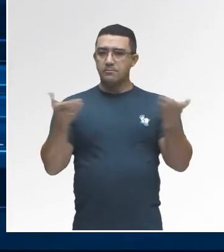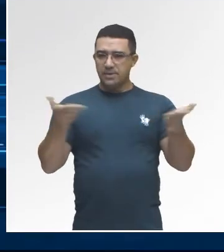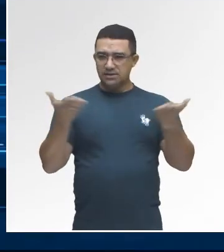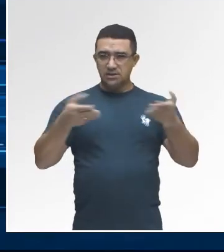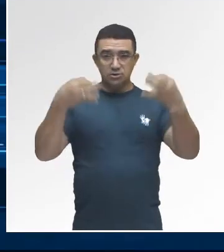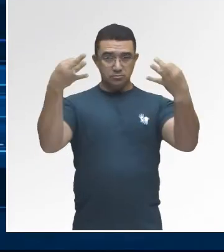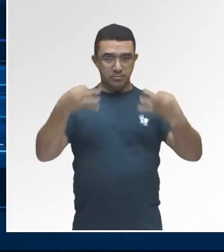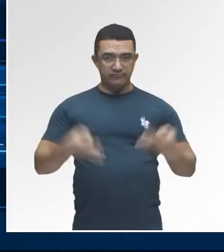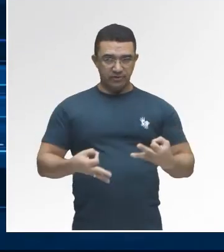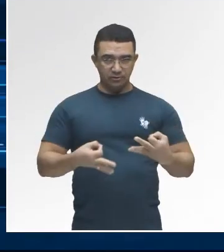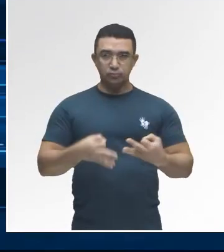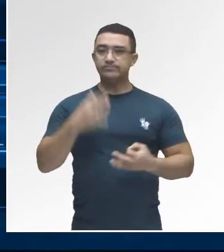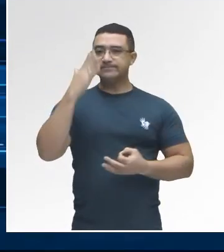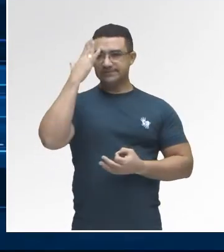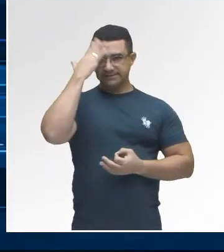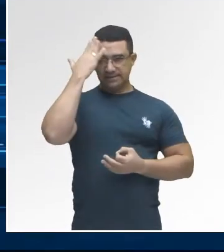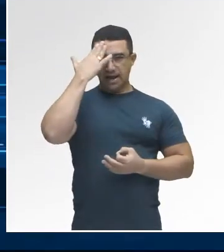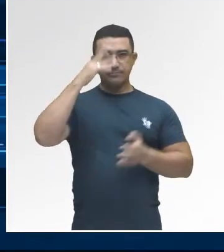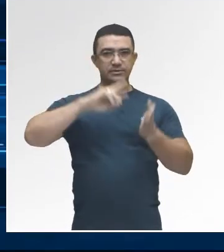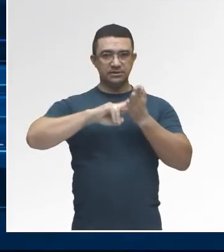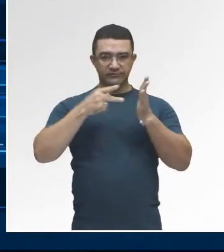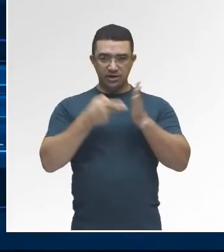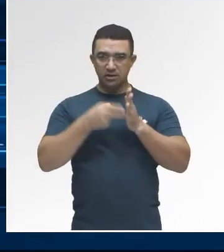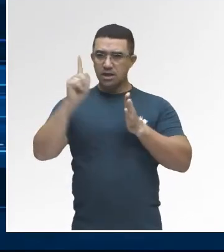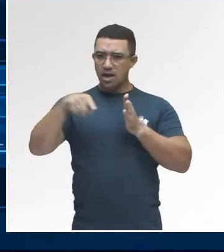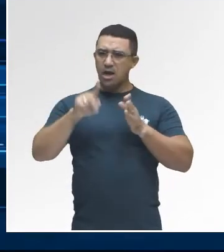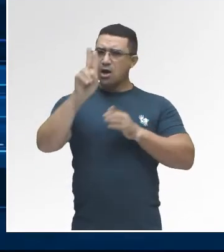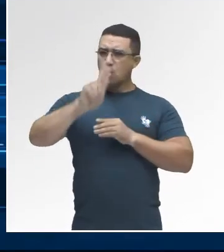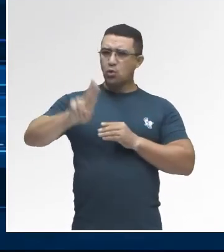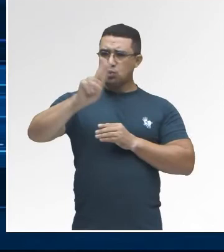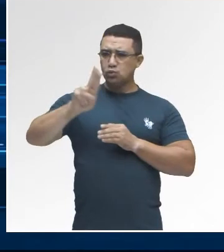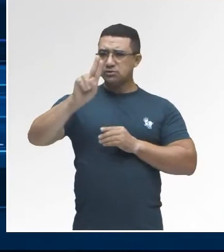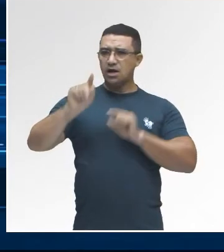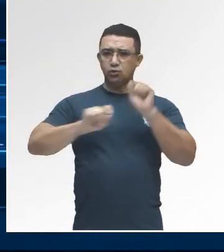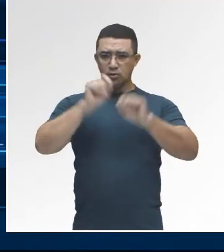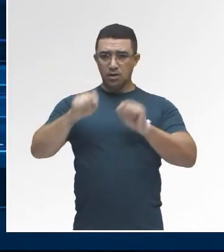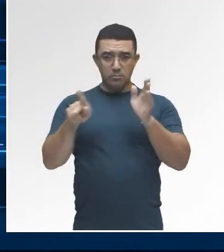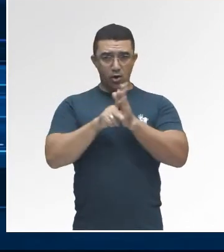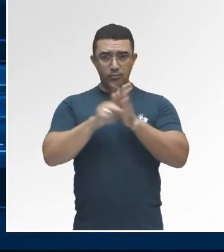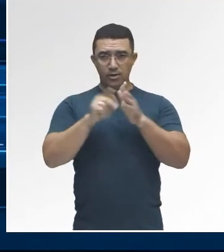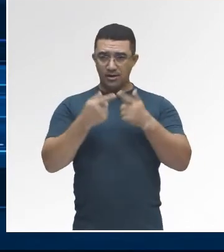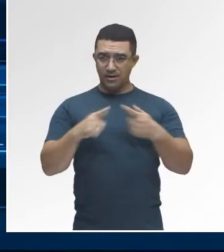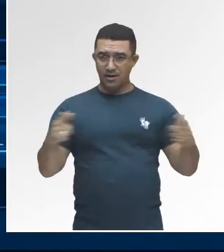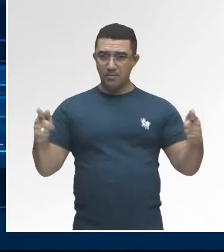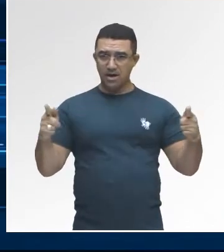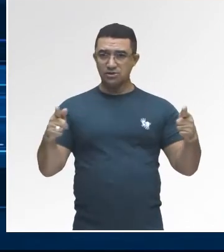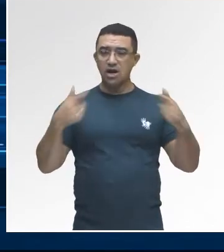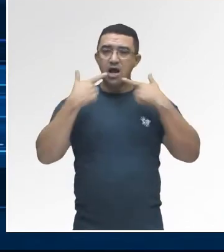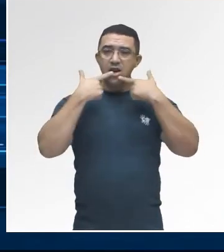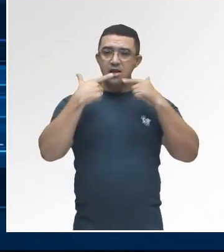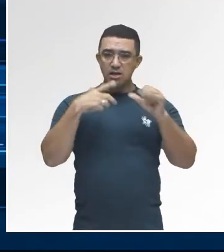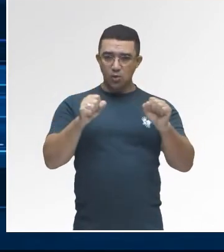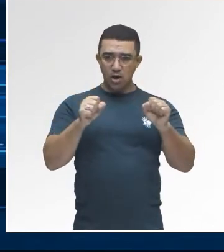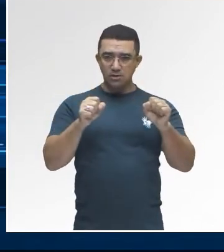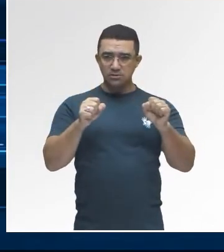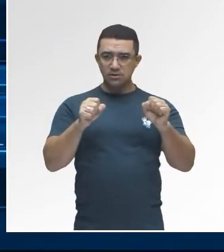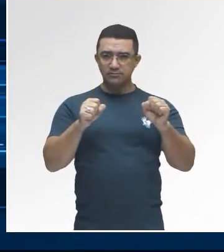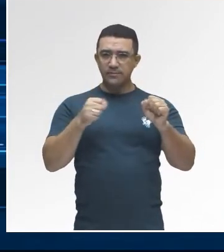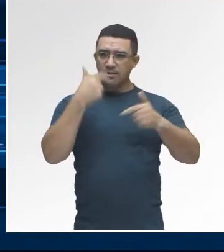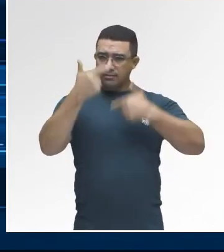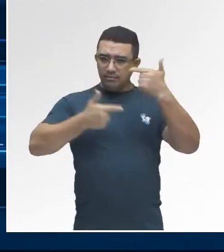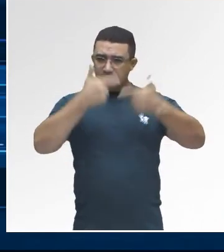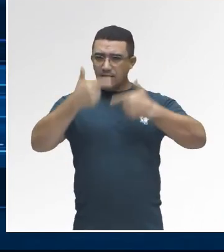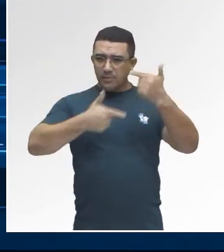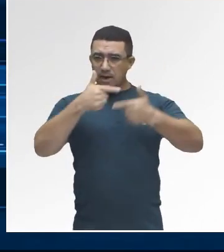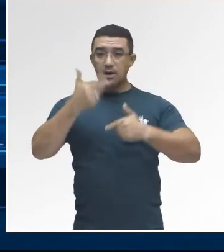que significa o present perfect, que é uma expressão, que é uma gramática que trabalha, uma linguagem que trabalha passado, mas vamos estudar